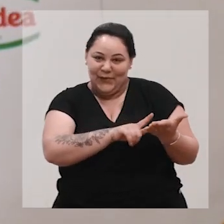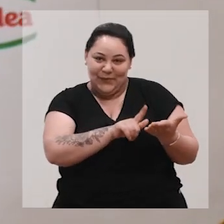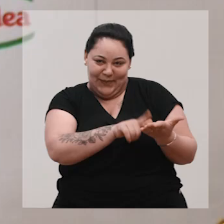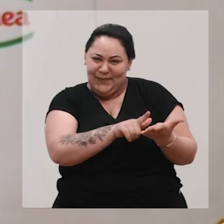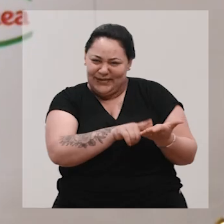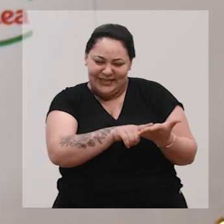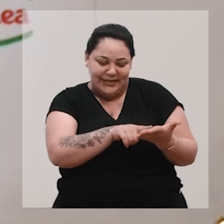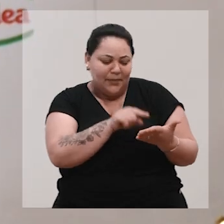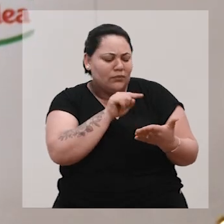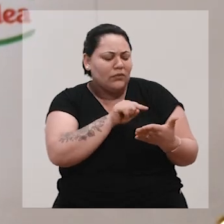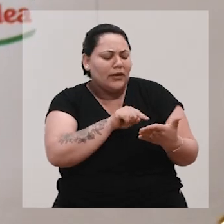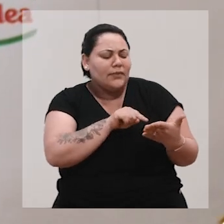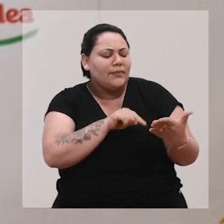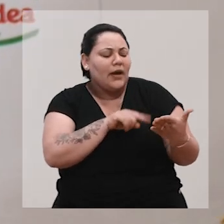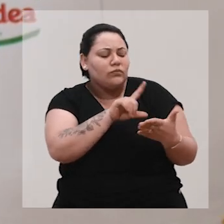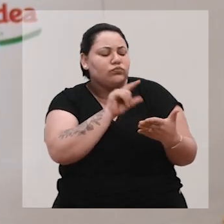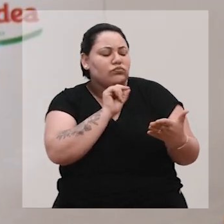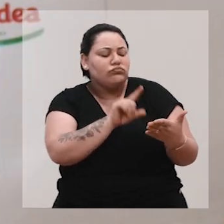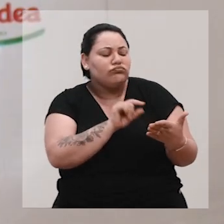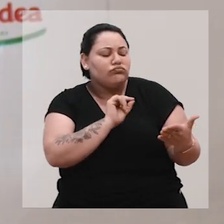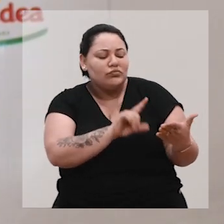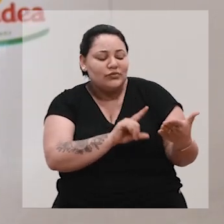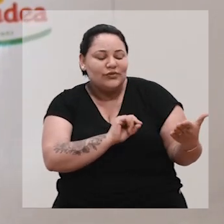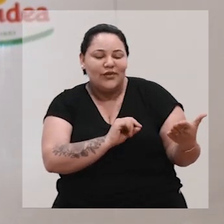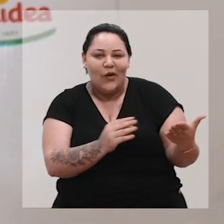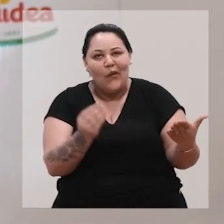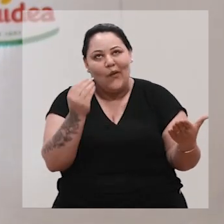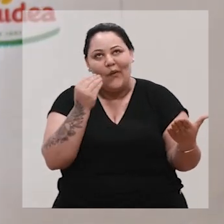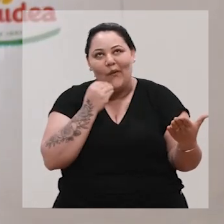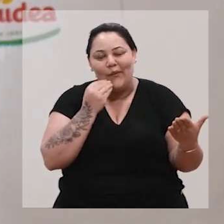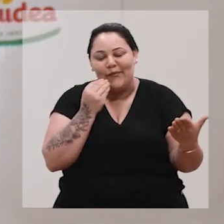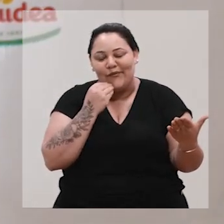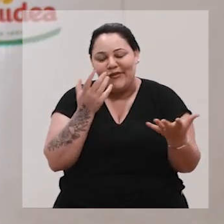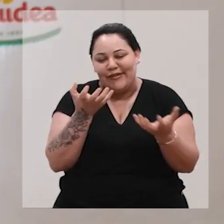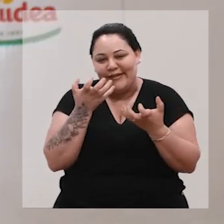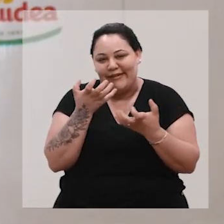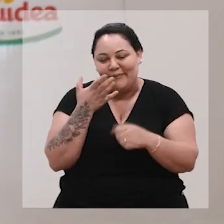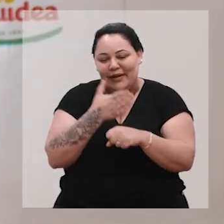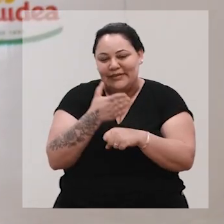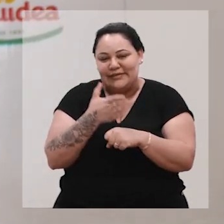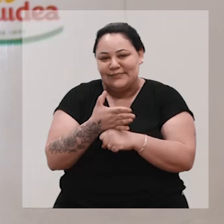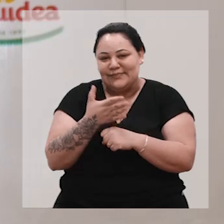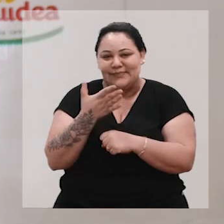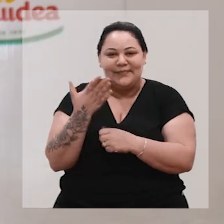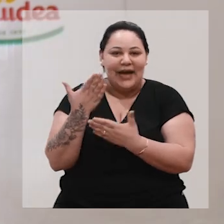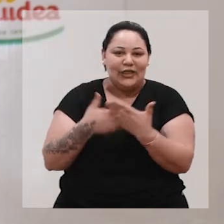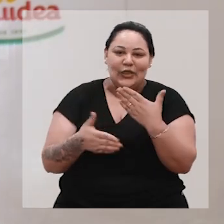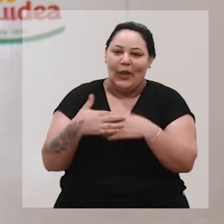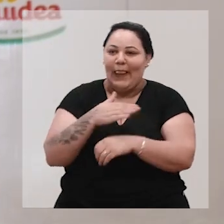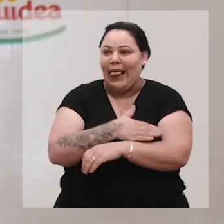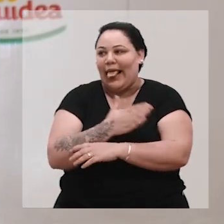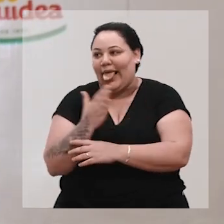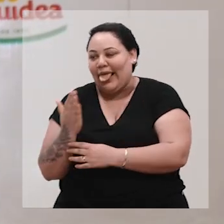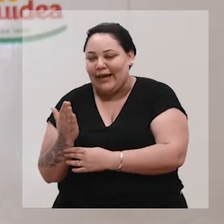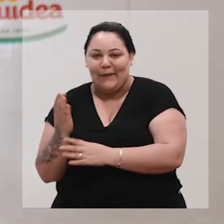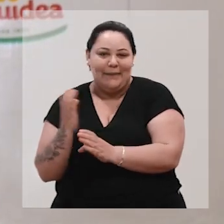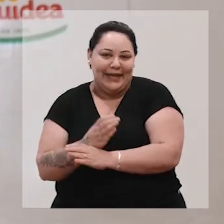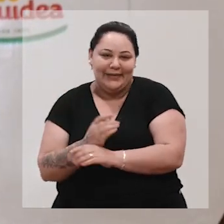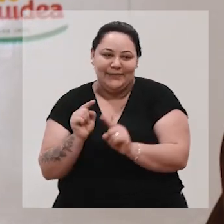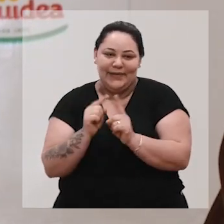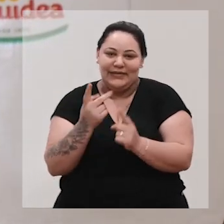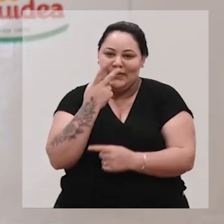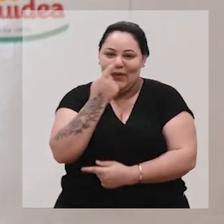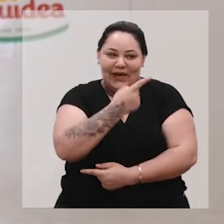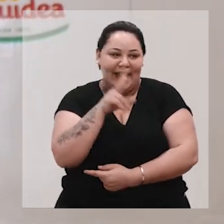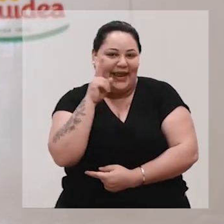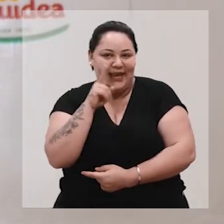né, na minha bolsa. Eu já lá selecionei todos que eu quero. Claro que eu queria estar o dia inteiro, né? Todo dia, mas como bem lembrou